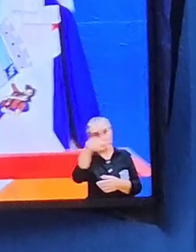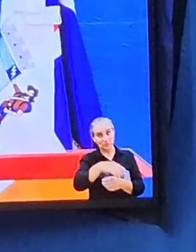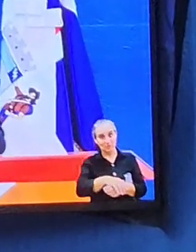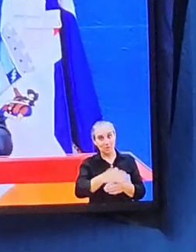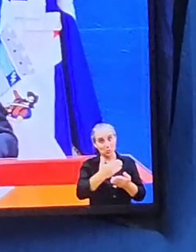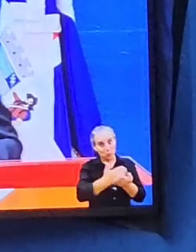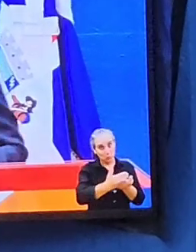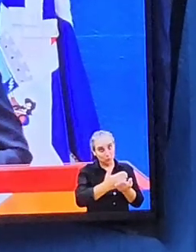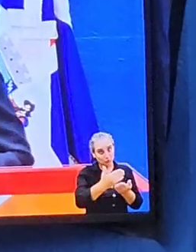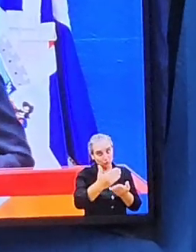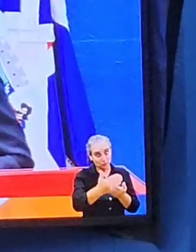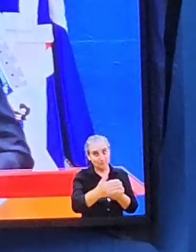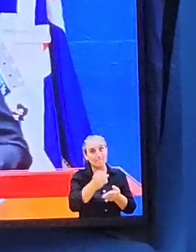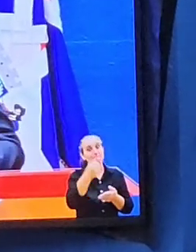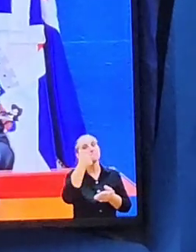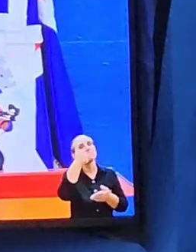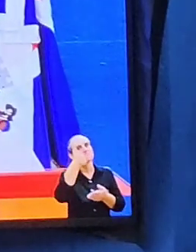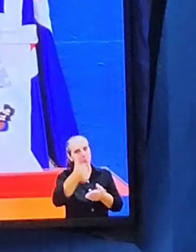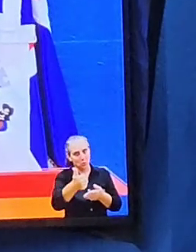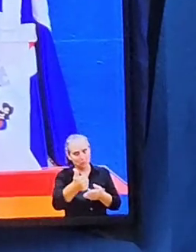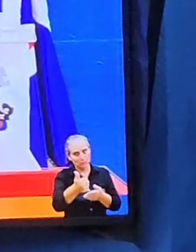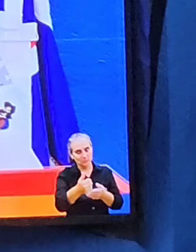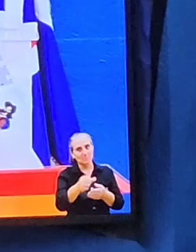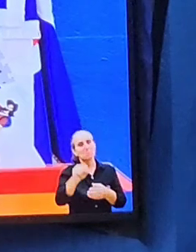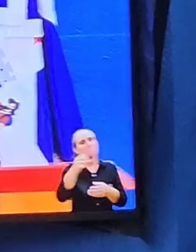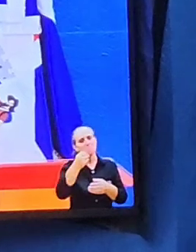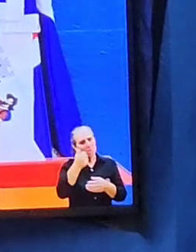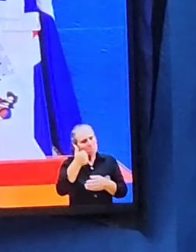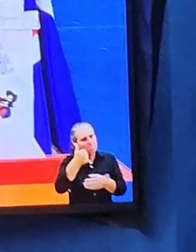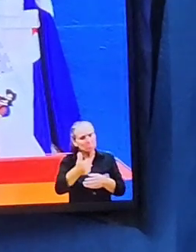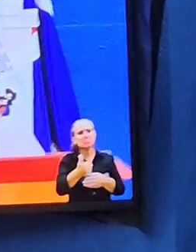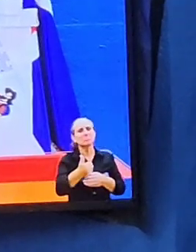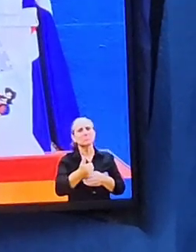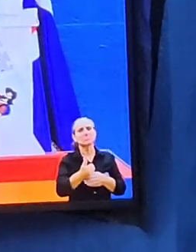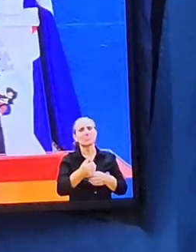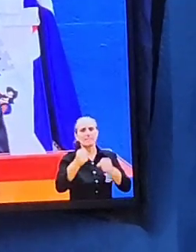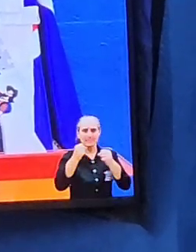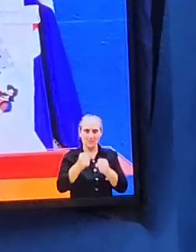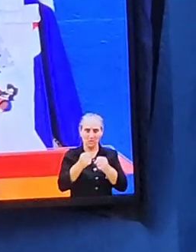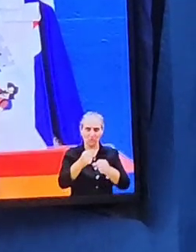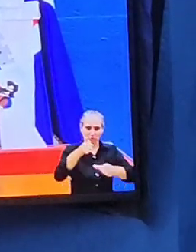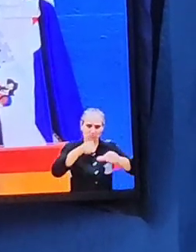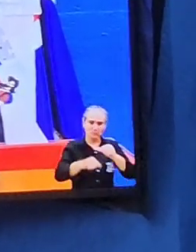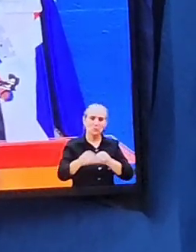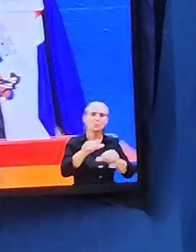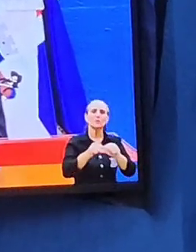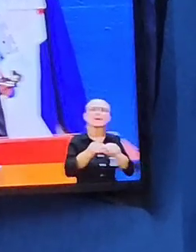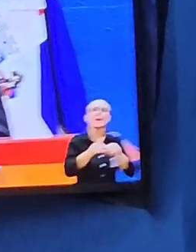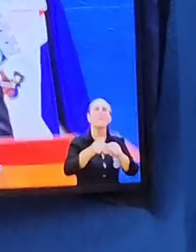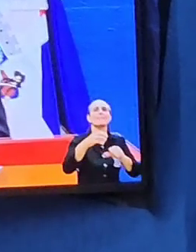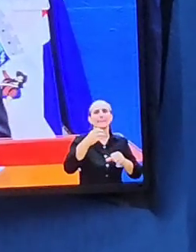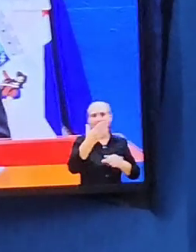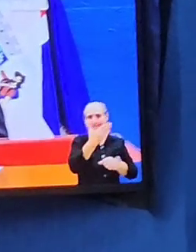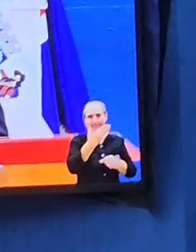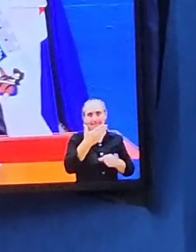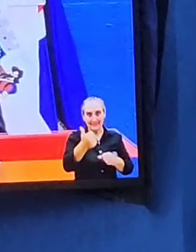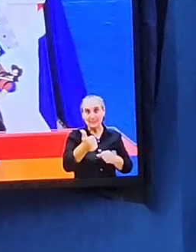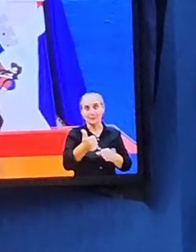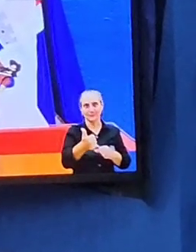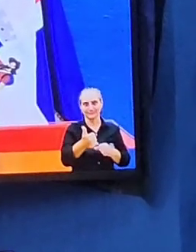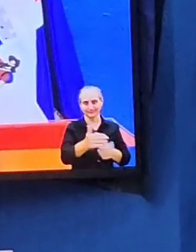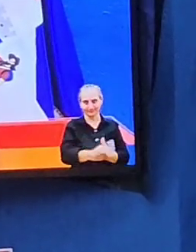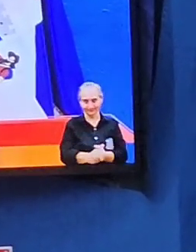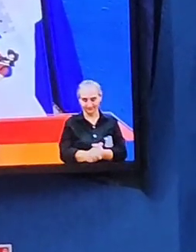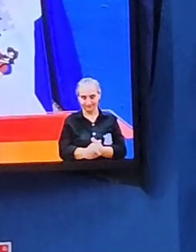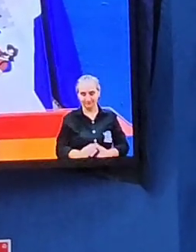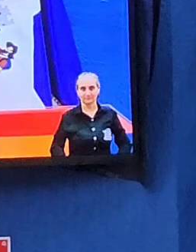continuidade no que foi bom, no que está sendo bom, e que a gente possa mudar para melhorias que precisam ser feitas. E é